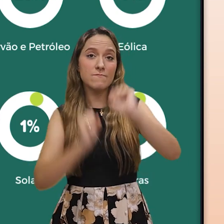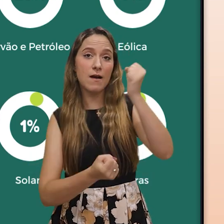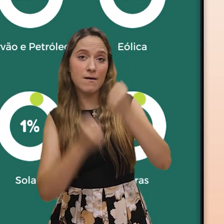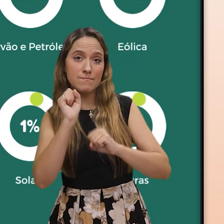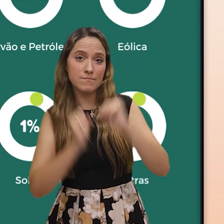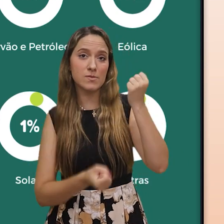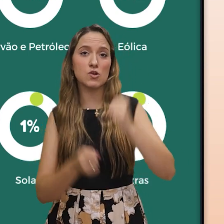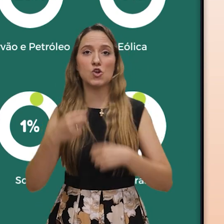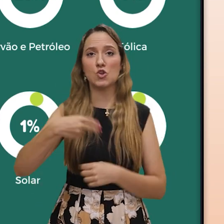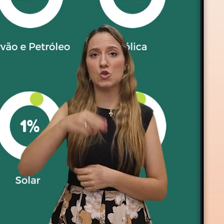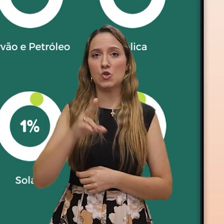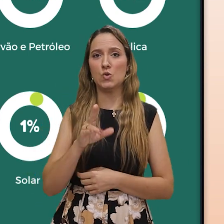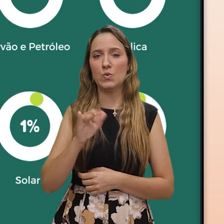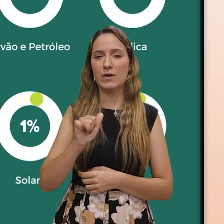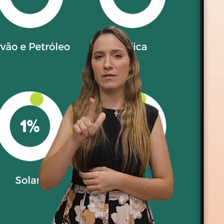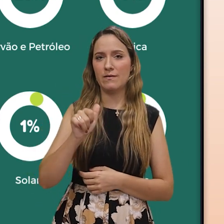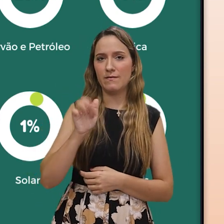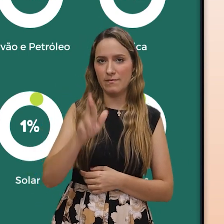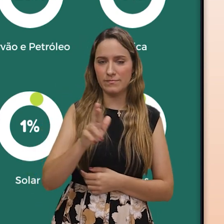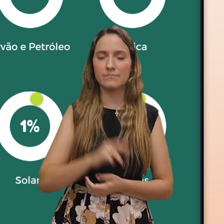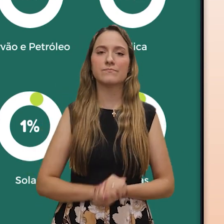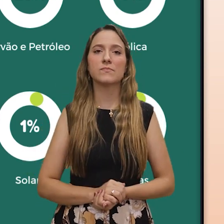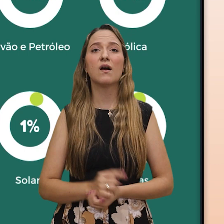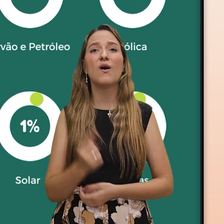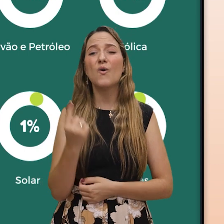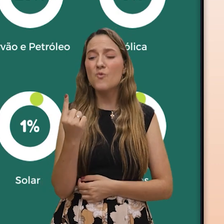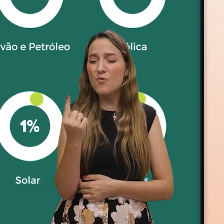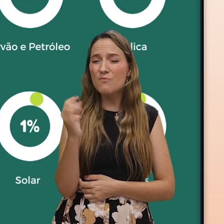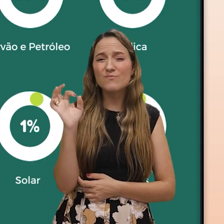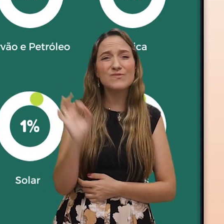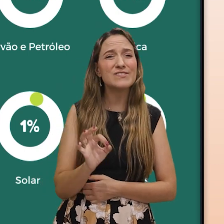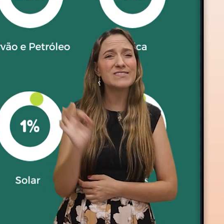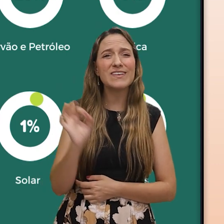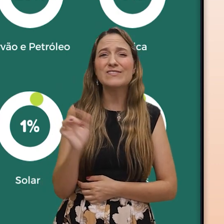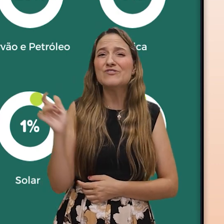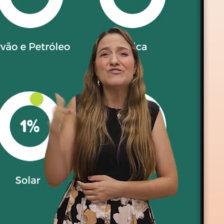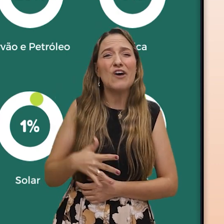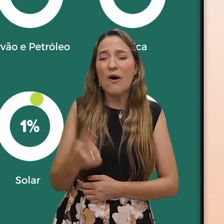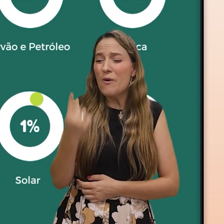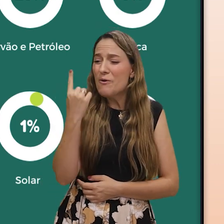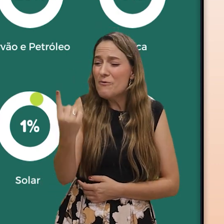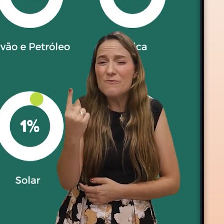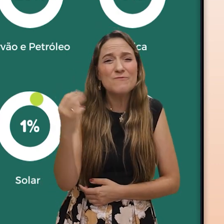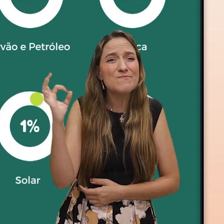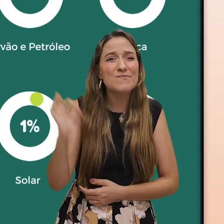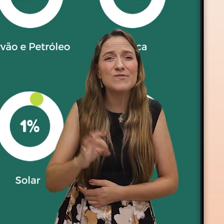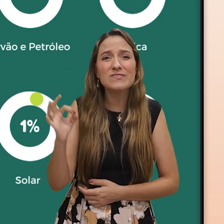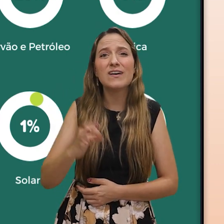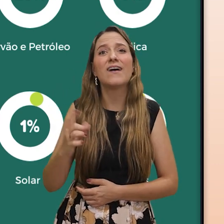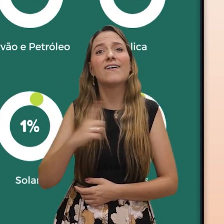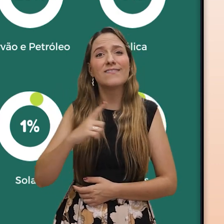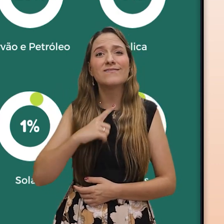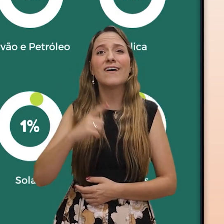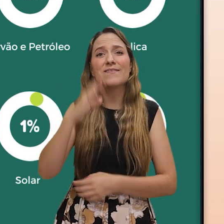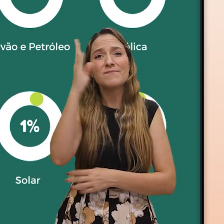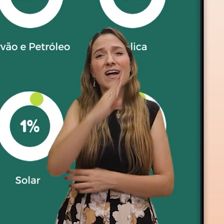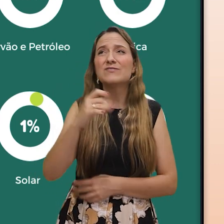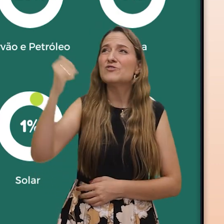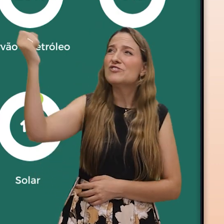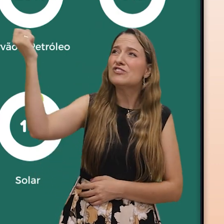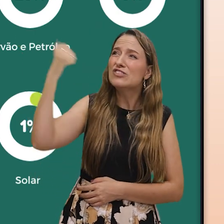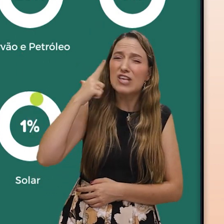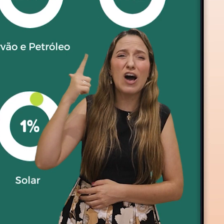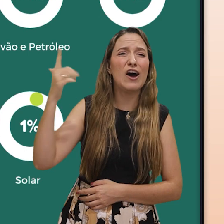usinas nucleares. 1% só, gente, o tanto que o Brasil tem sol o ano todo, em